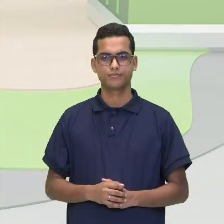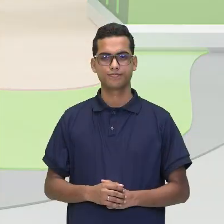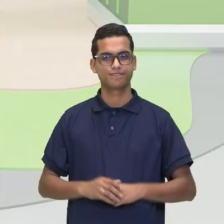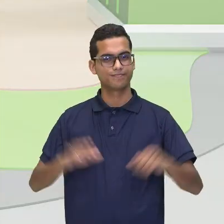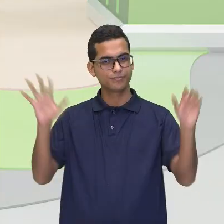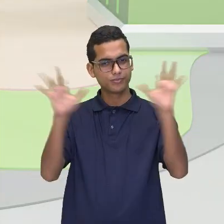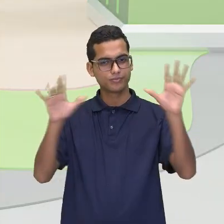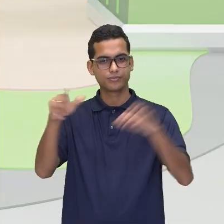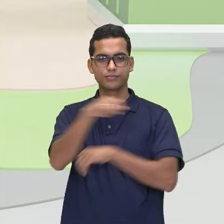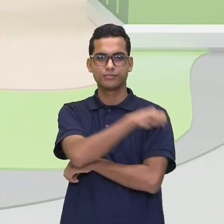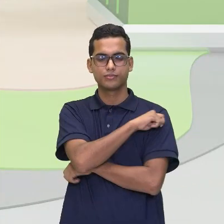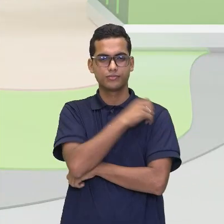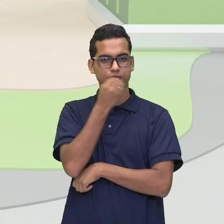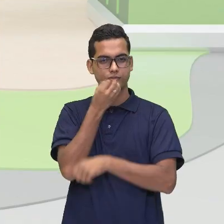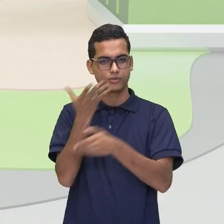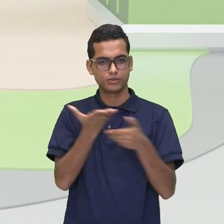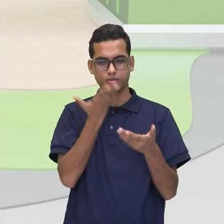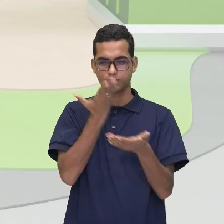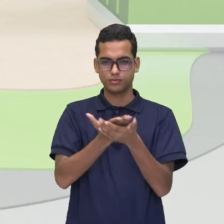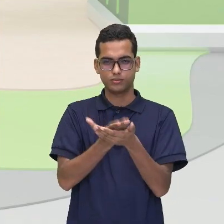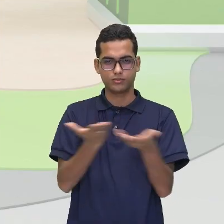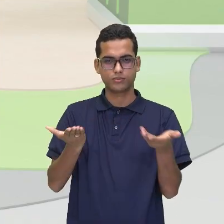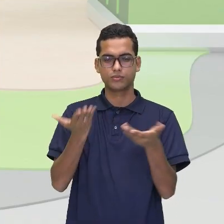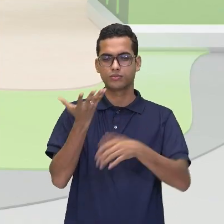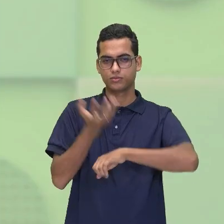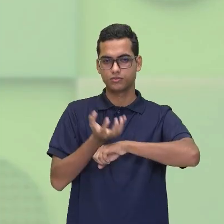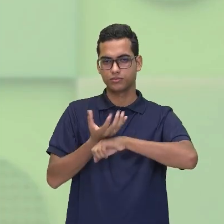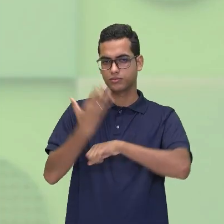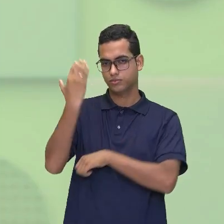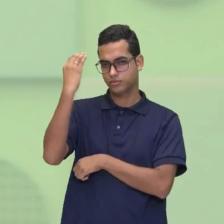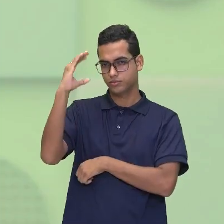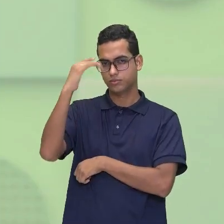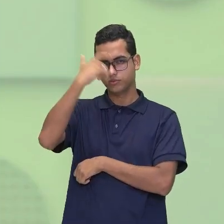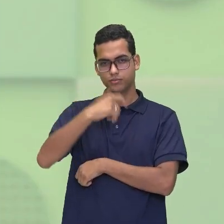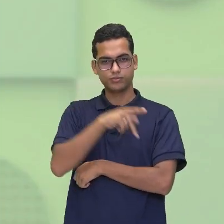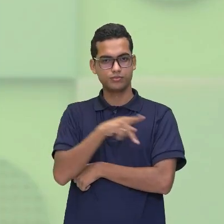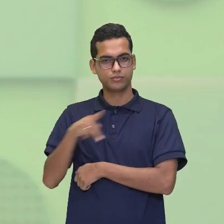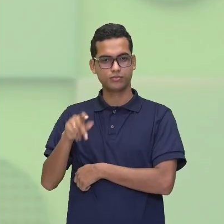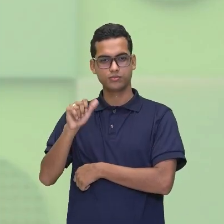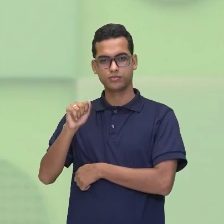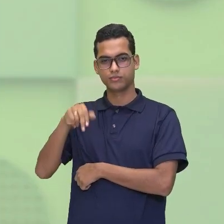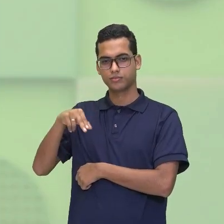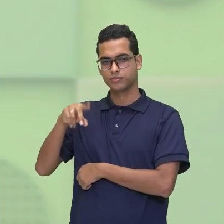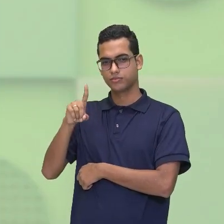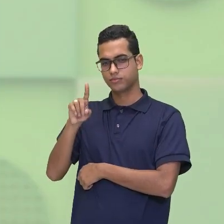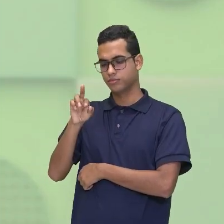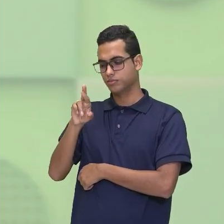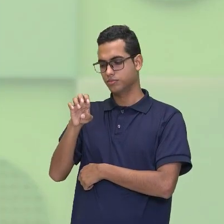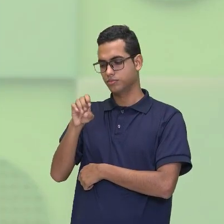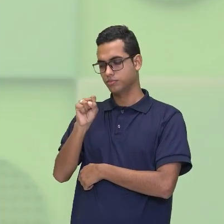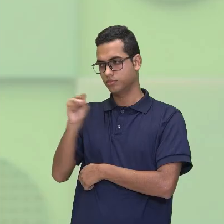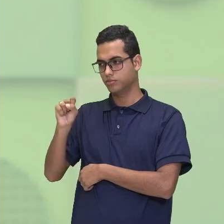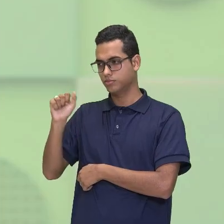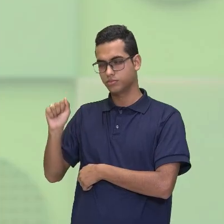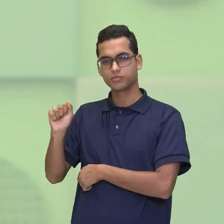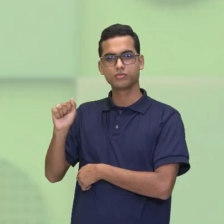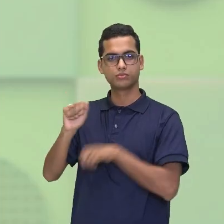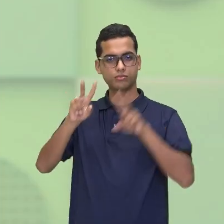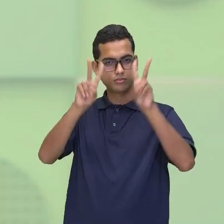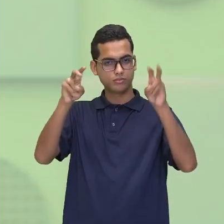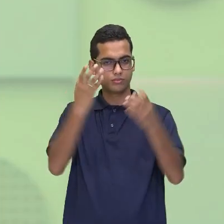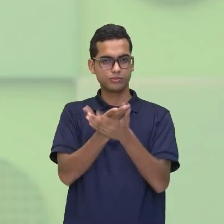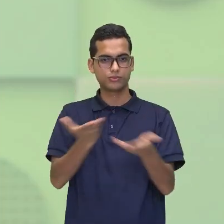Olá, alunos, sejam muito bem-vindos a mais uma aula de ciências. Eu sou a professora Andressa Primavera e nesse momento vamos ver o objeto